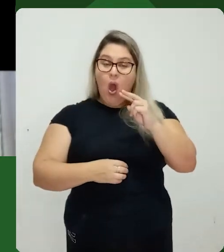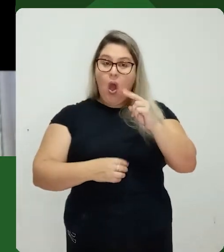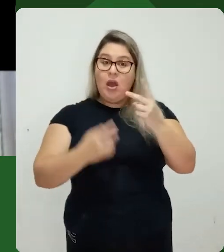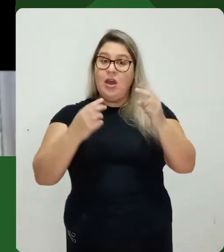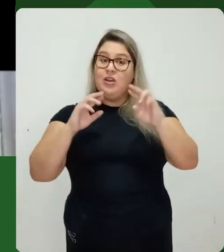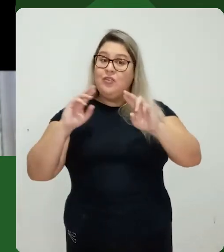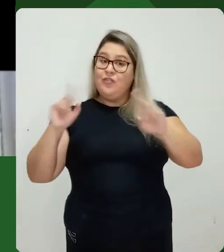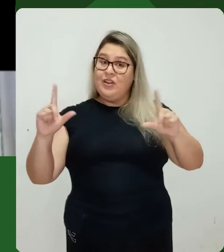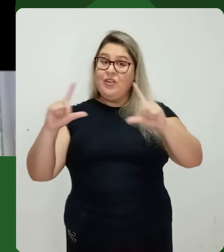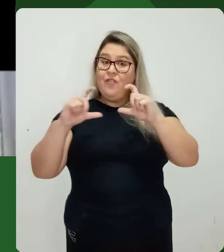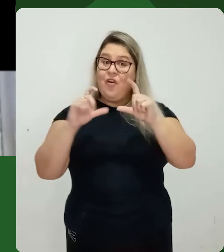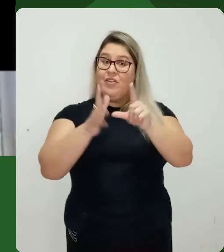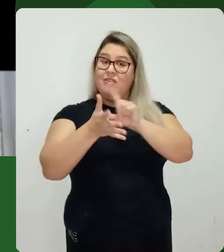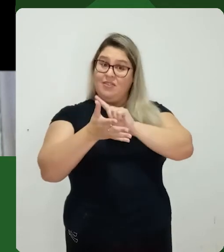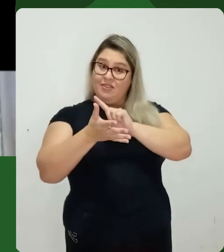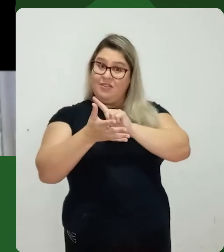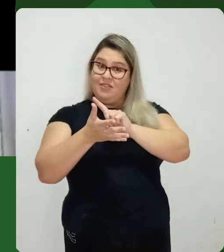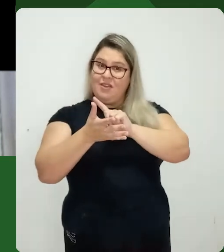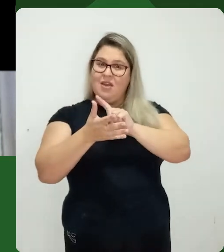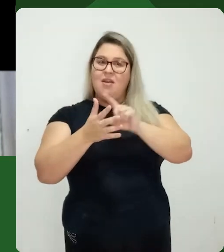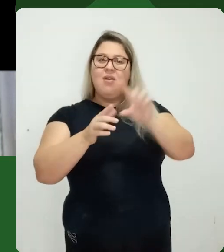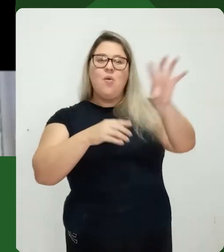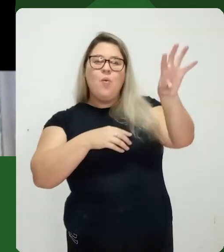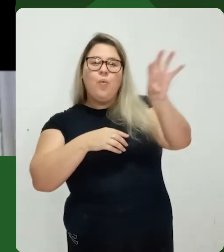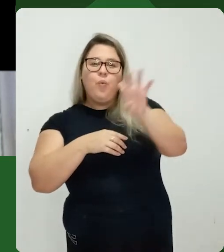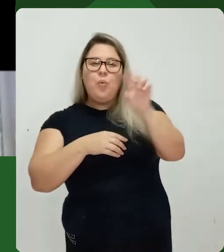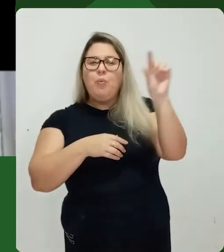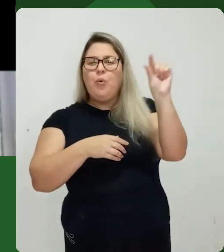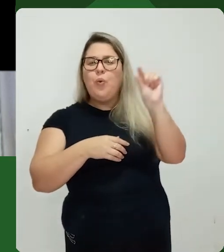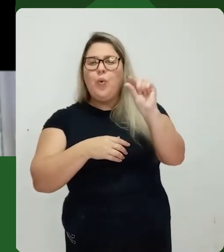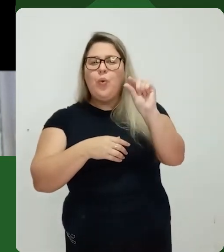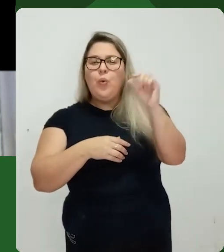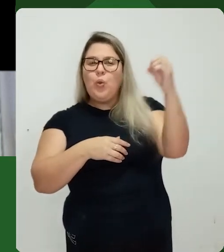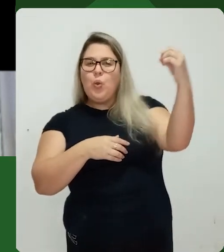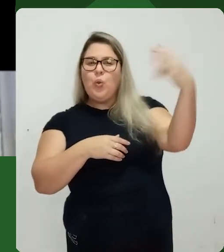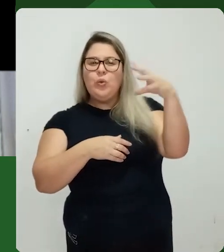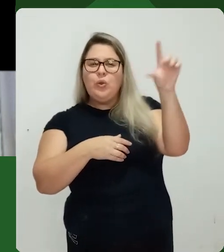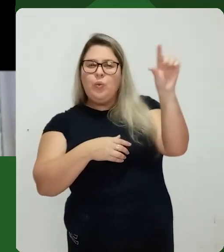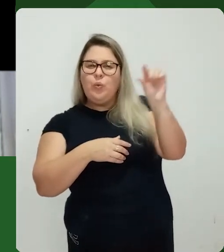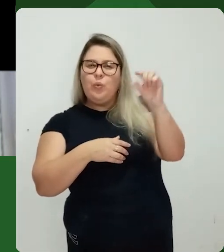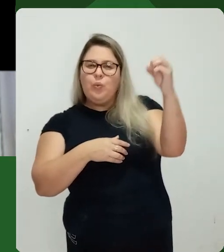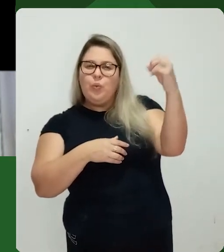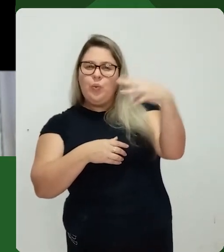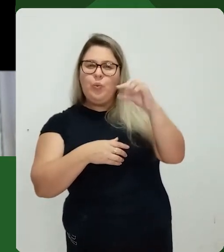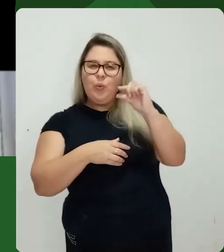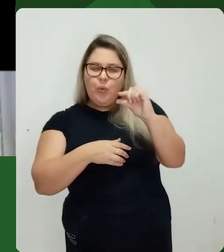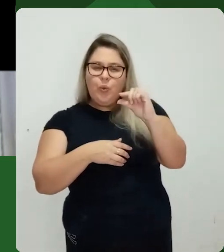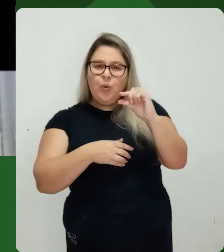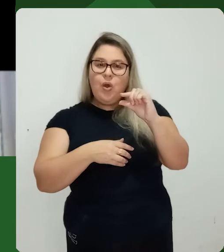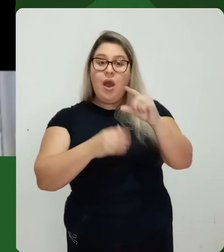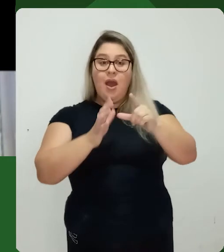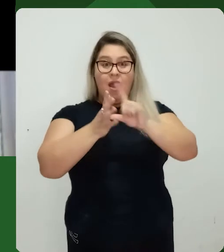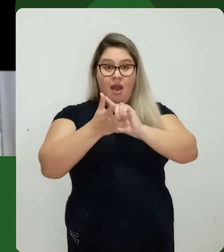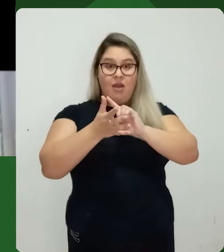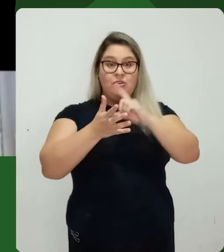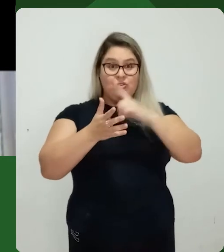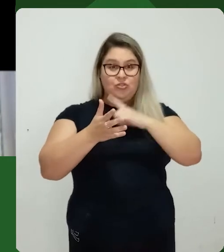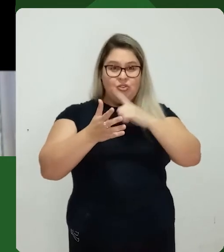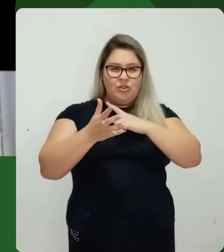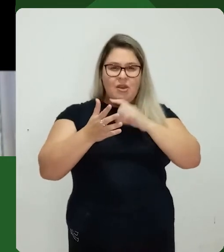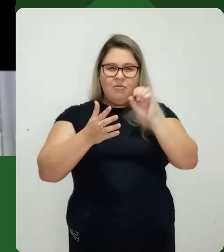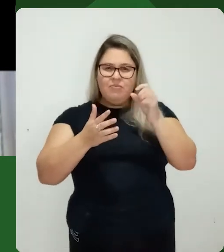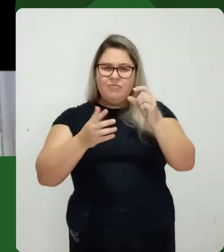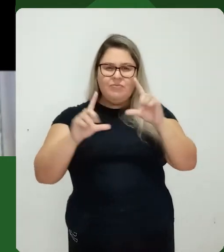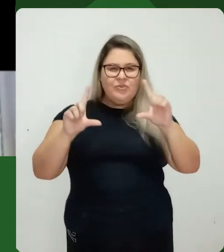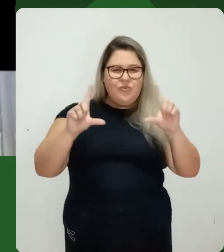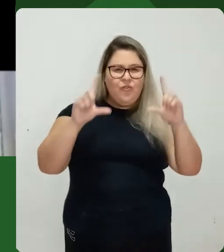abertura pequenininha, veja que para o mesmo tempo da foto anterior, como recebeu bem menos informação, bem menos luz. Entrou bem